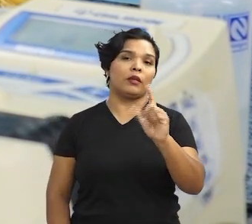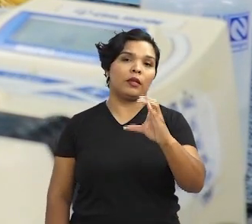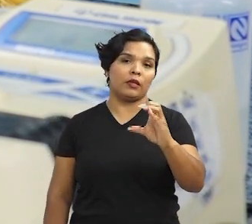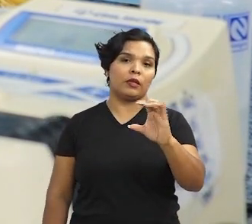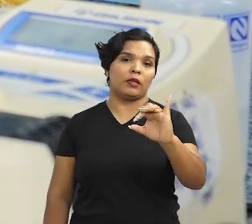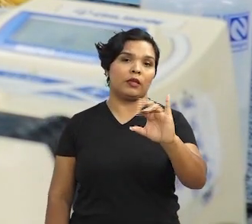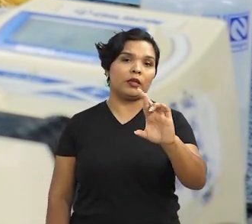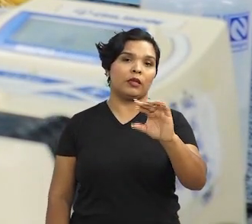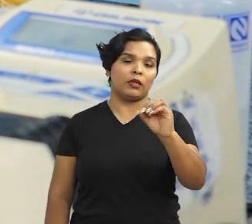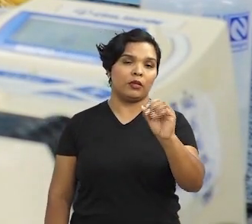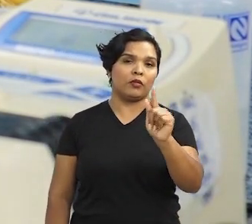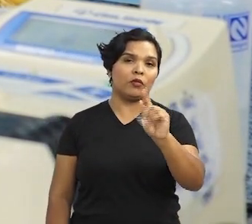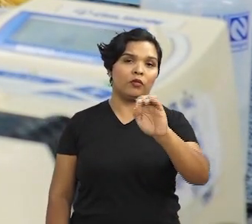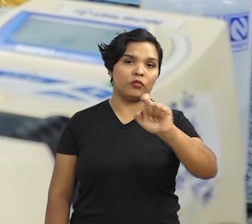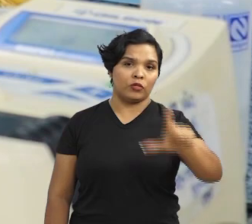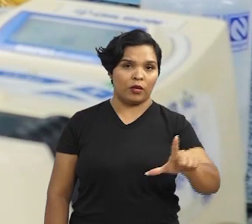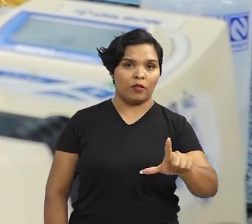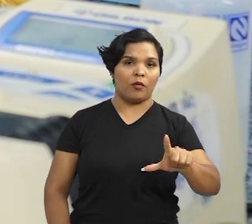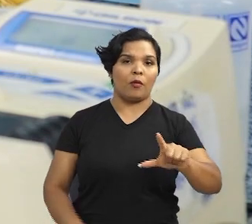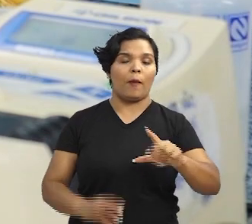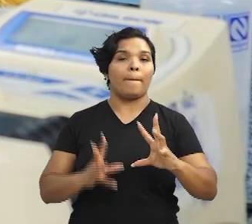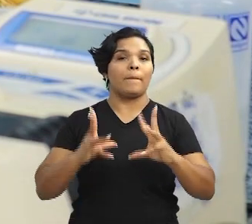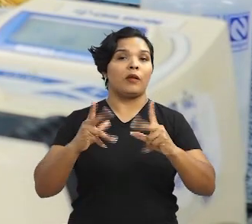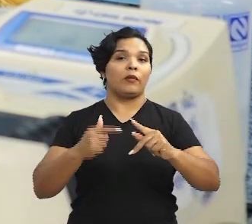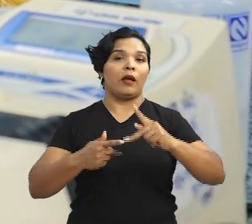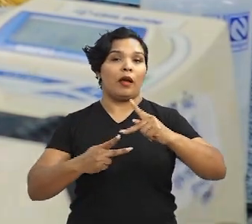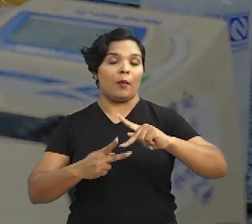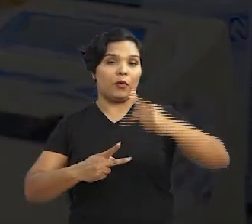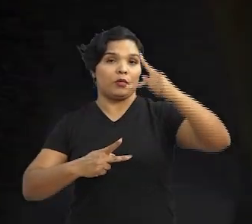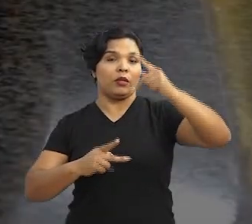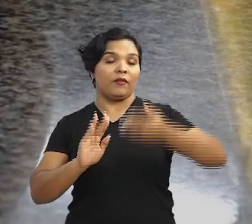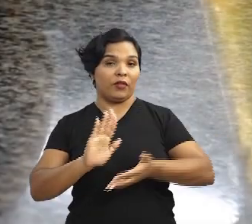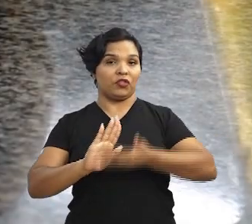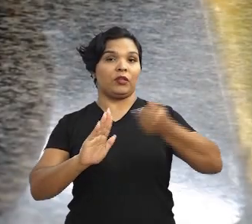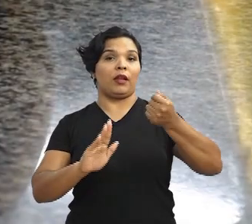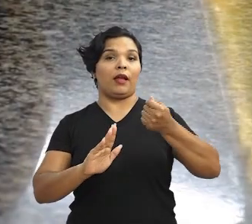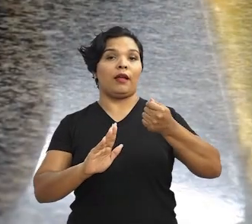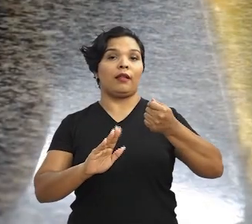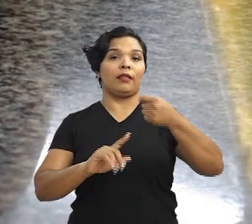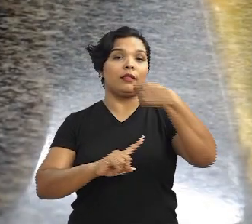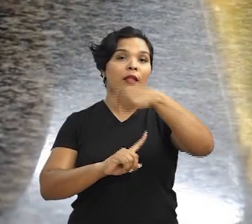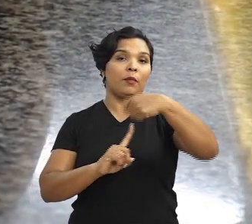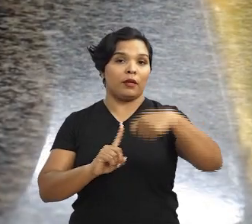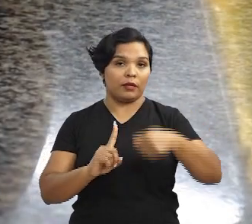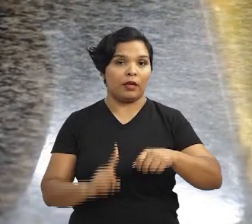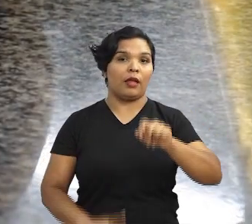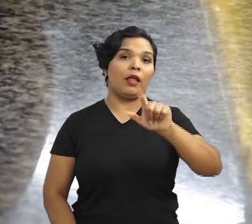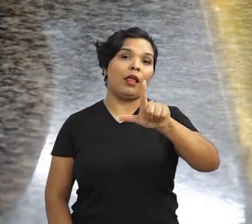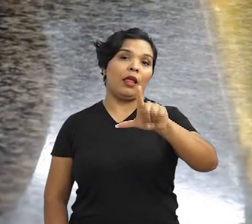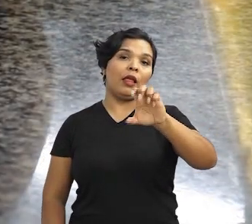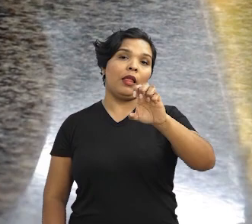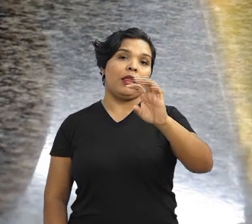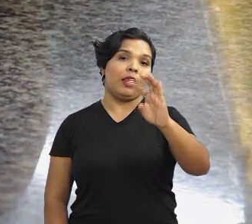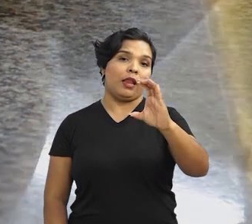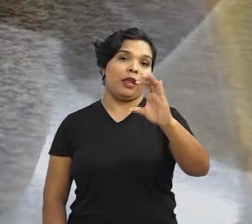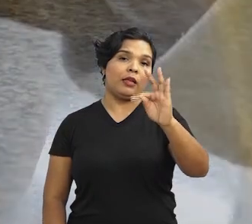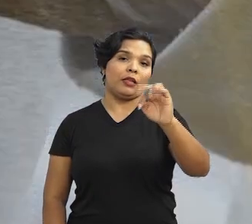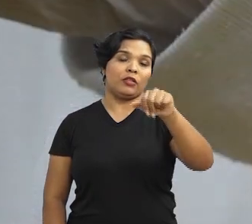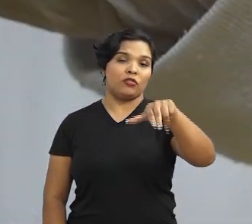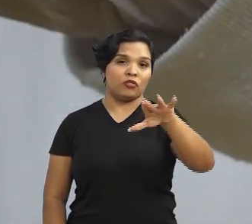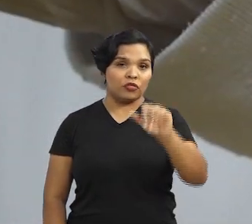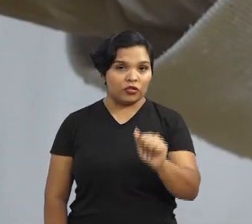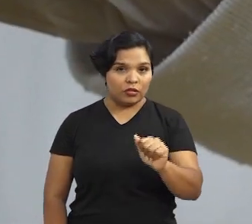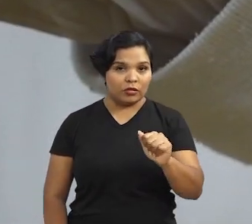criogel, para purificar um tipo de proteína específico que eu vou extrair da banana, que é uma lectina. O nome dessa lectina